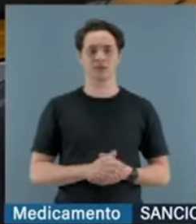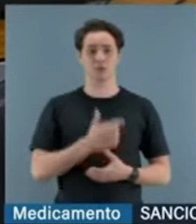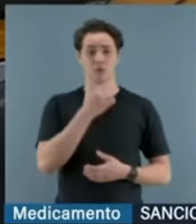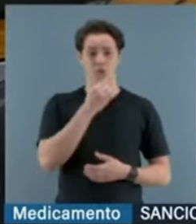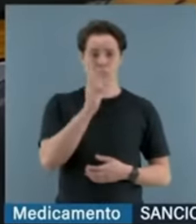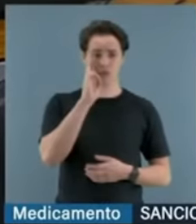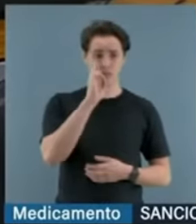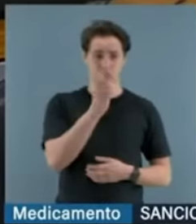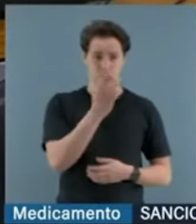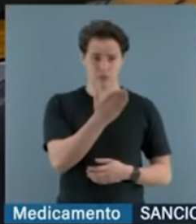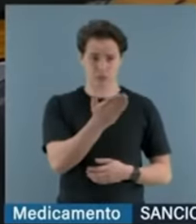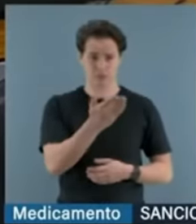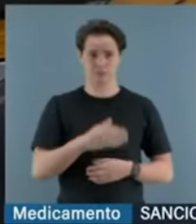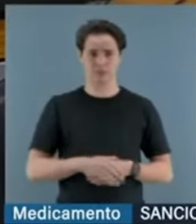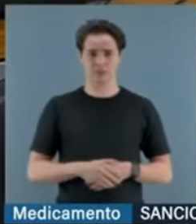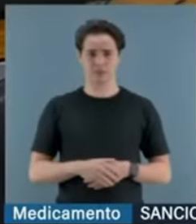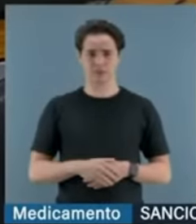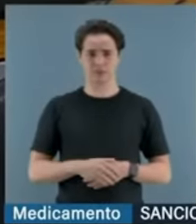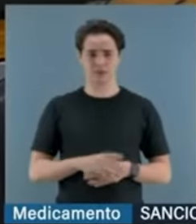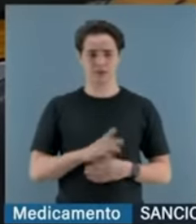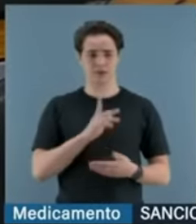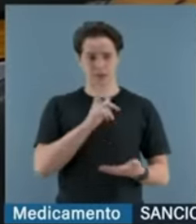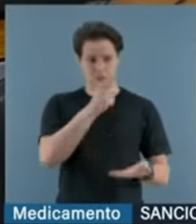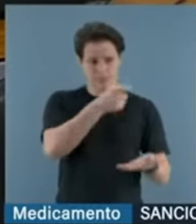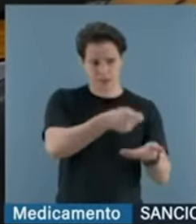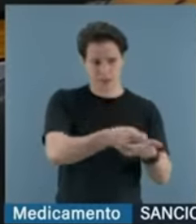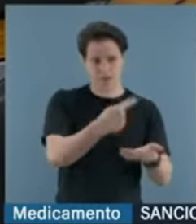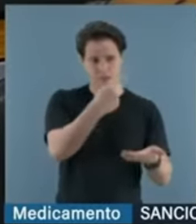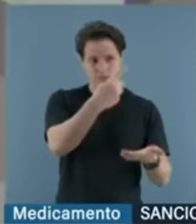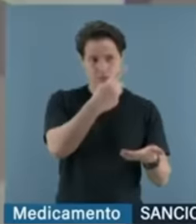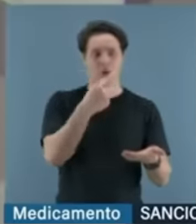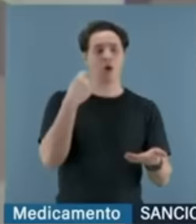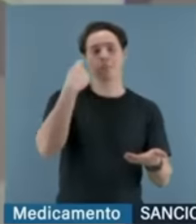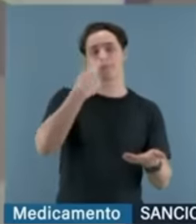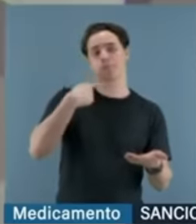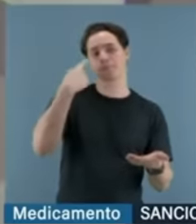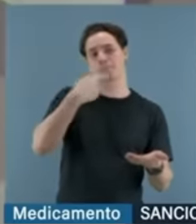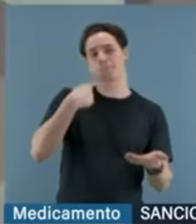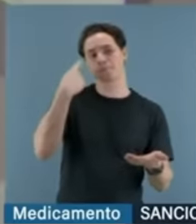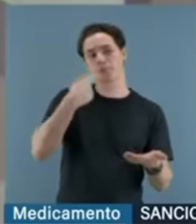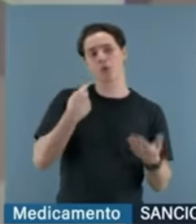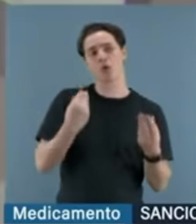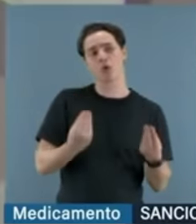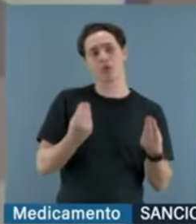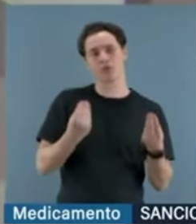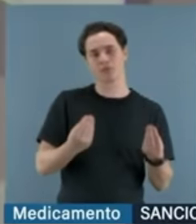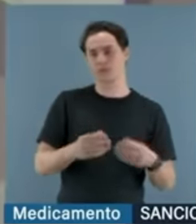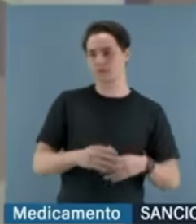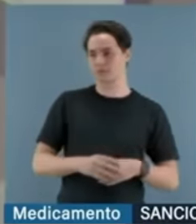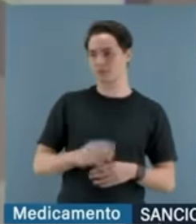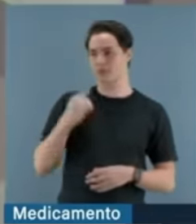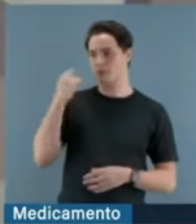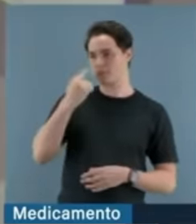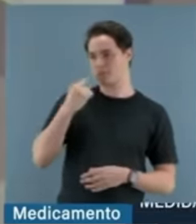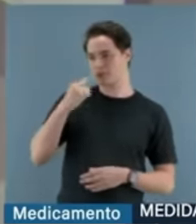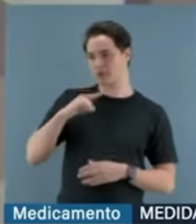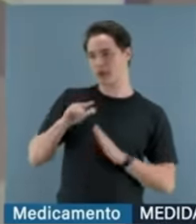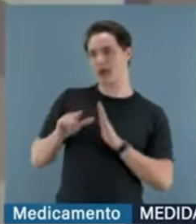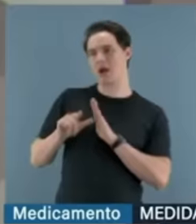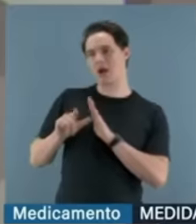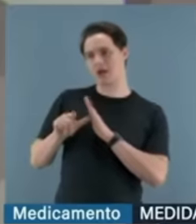está pagando o seu advogado como? O meu advogado está em atraso.